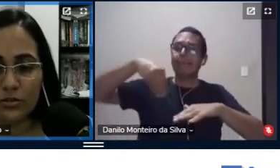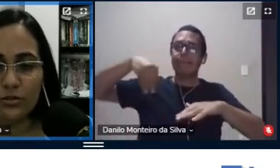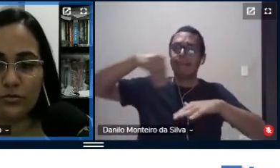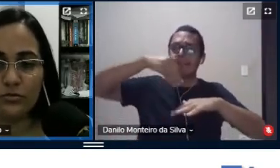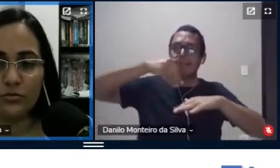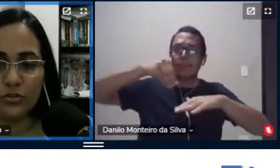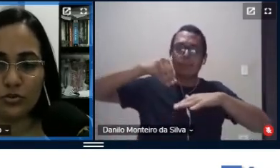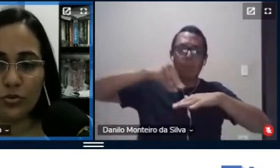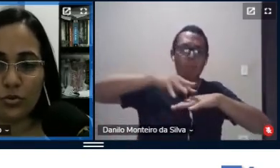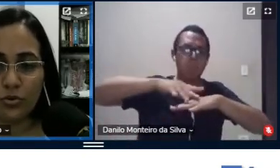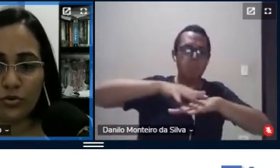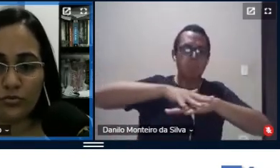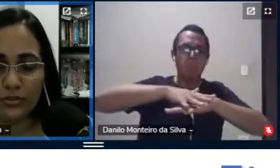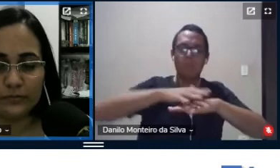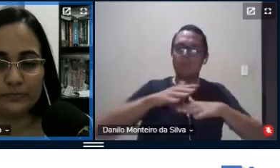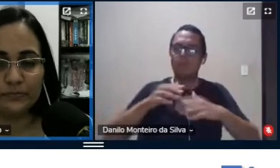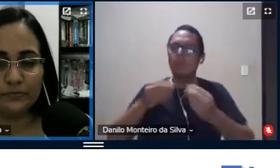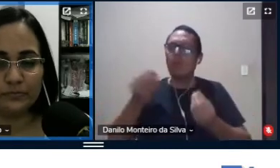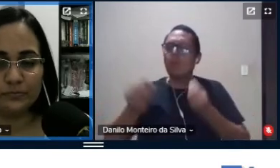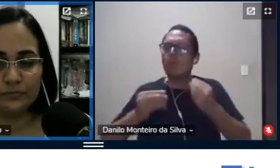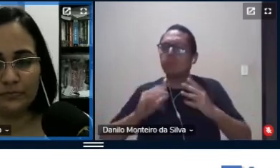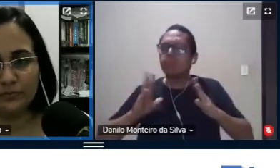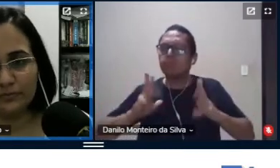já resolve, uma escova.